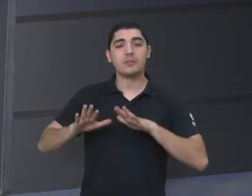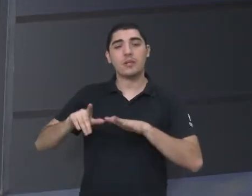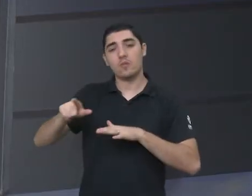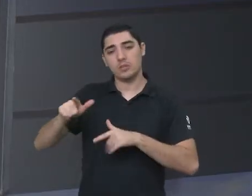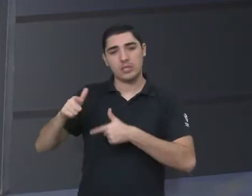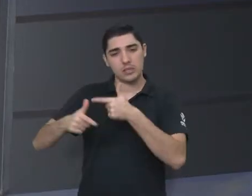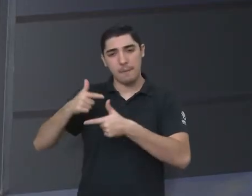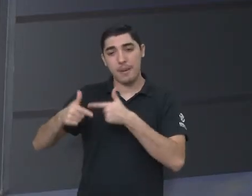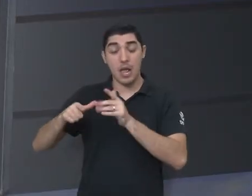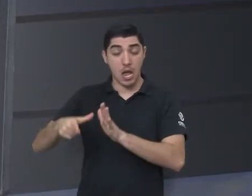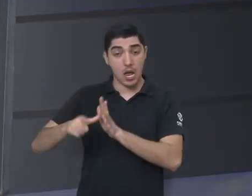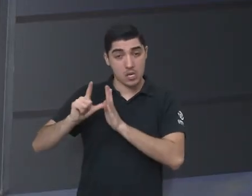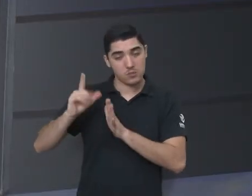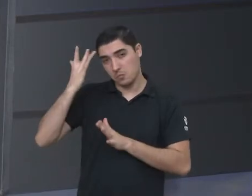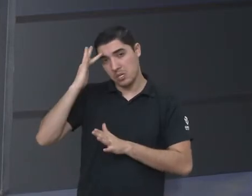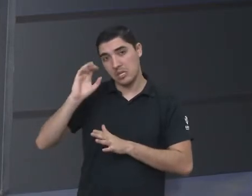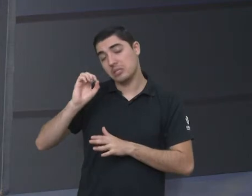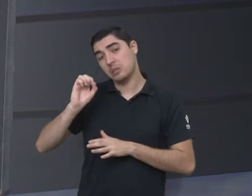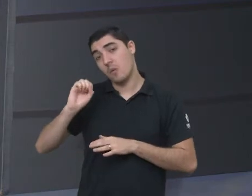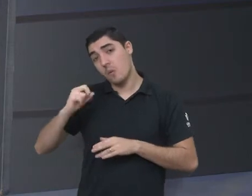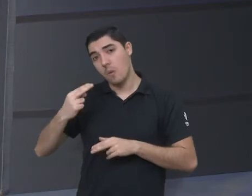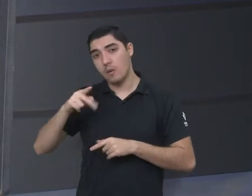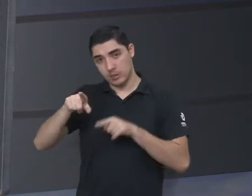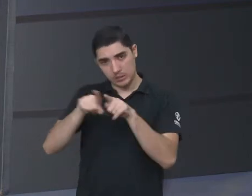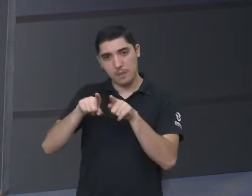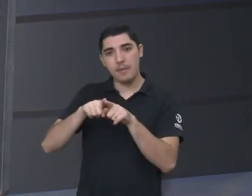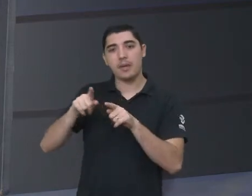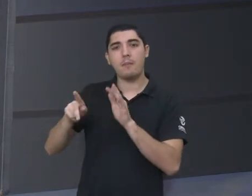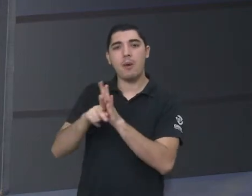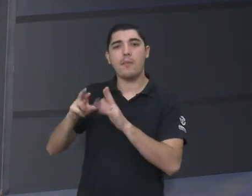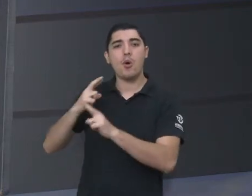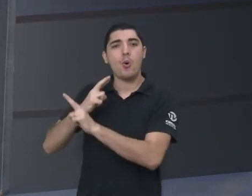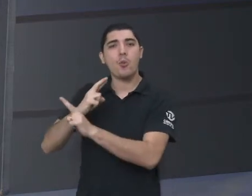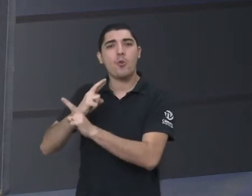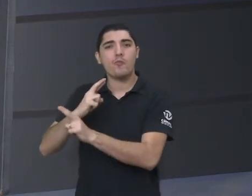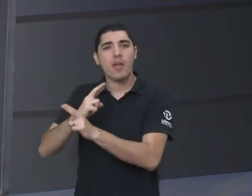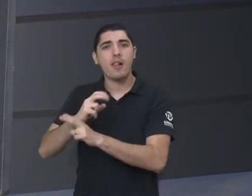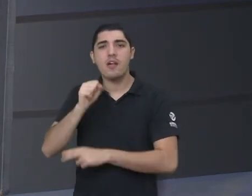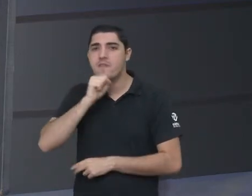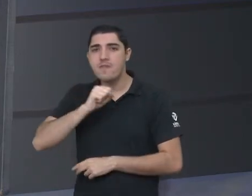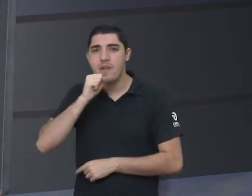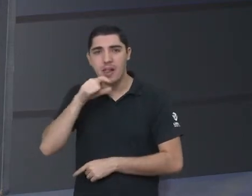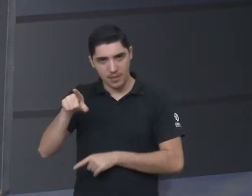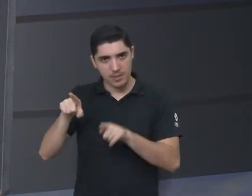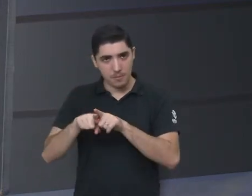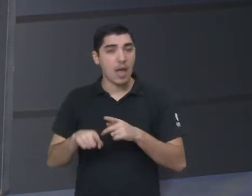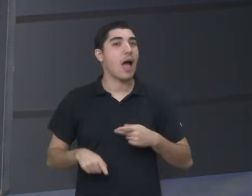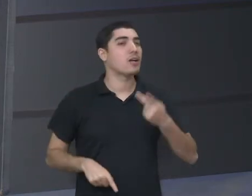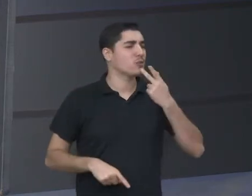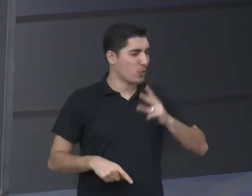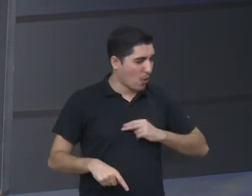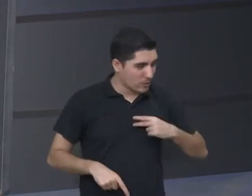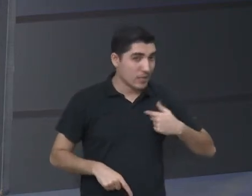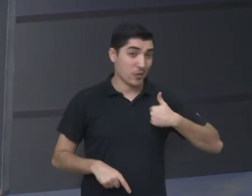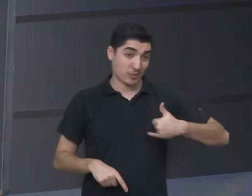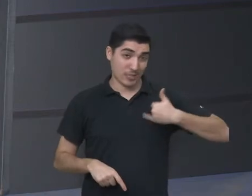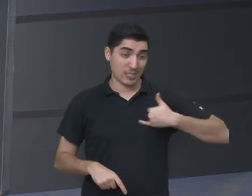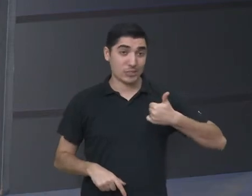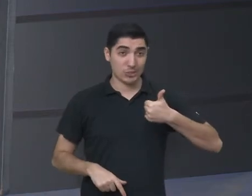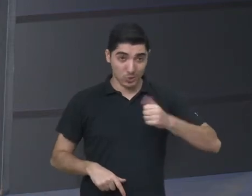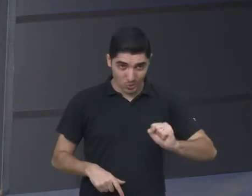adversário, o árbitro, acabava o jogo, ficava 1 hora e meia ainda trabalhando dentro do estádio. Hoje, pega lá depois do jogo, vai